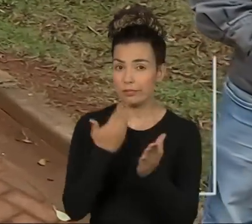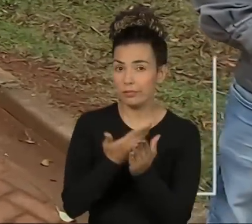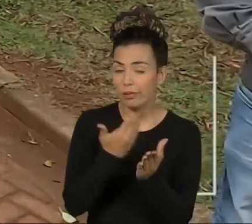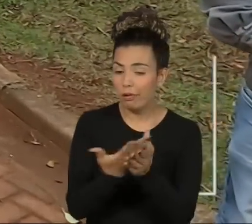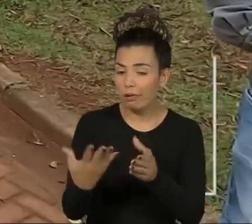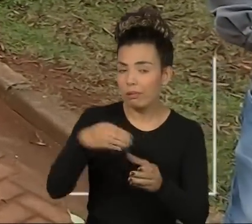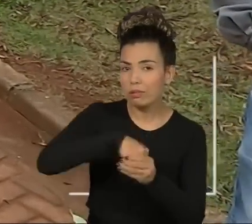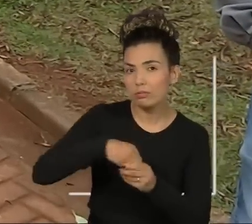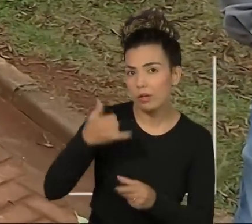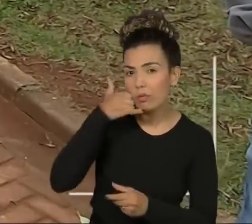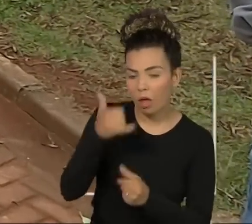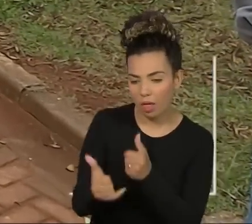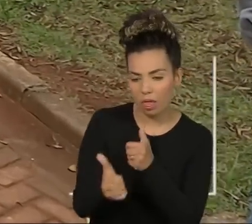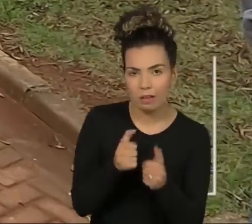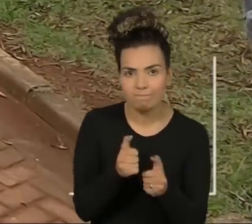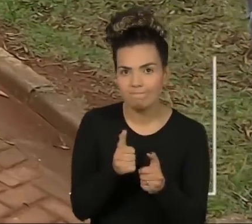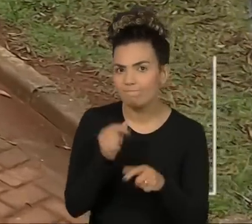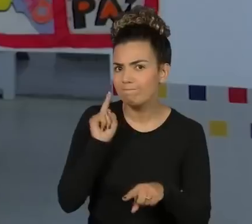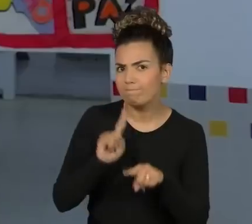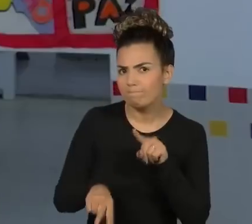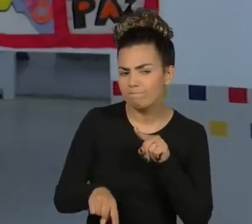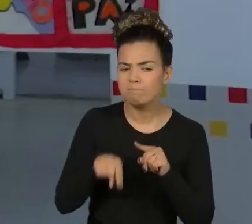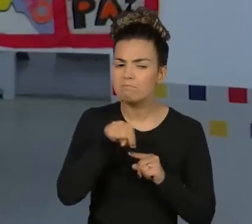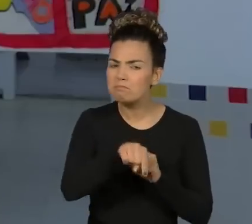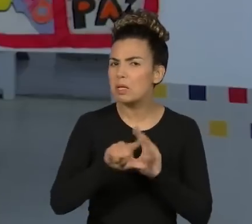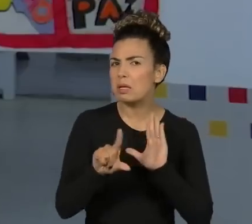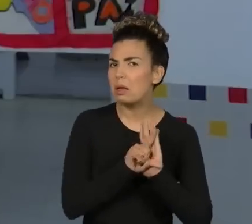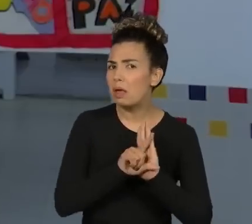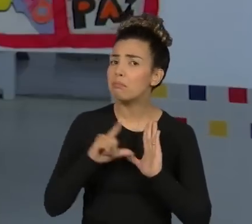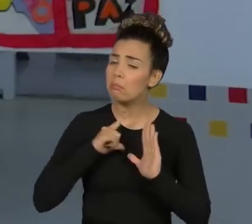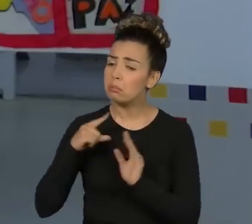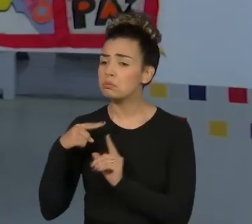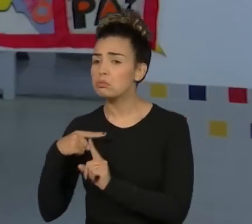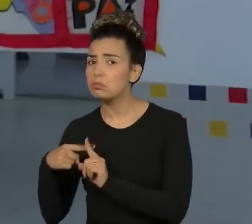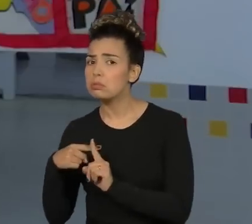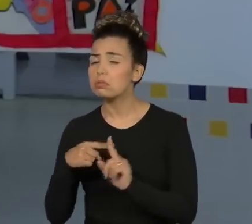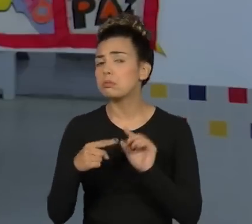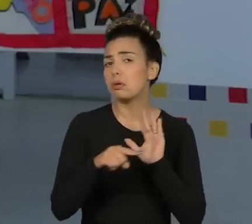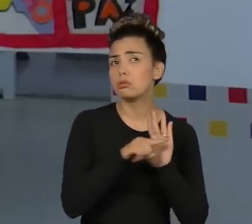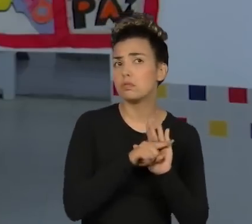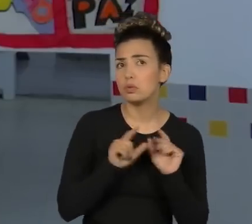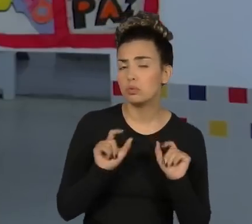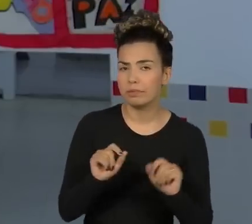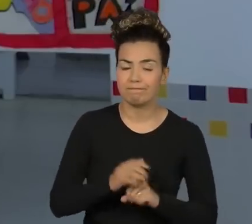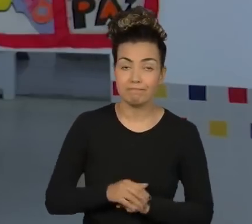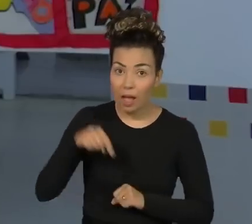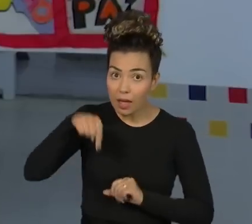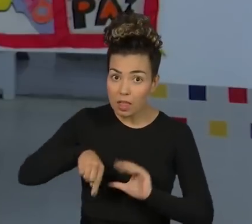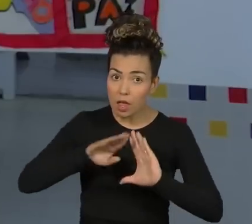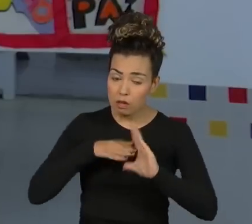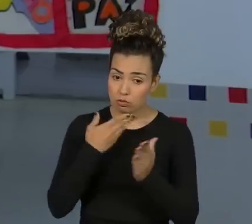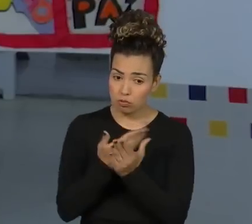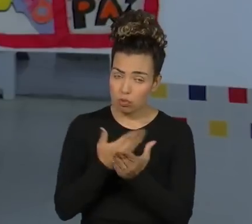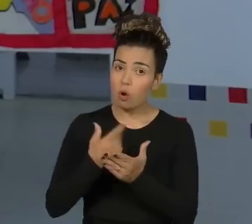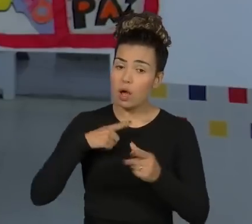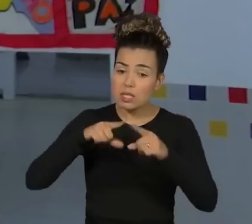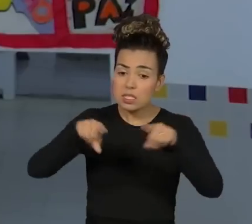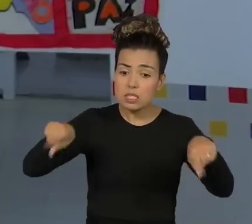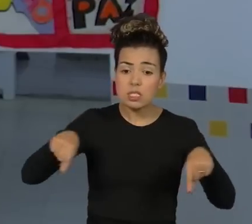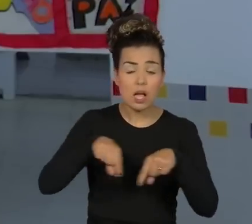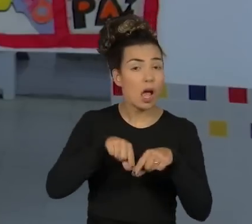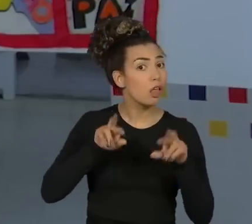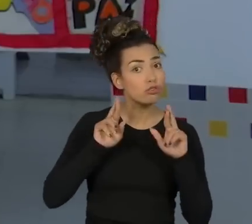sobre as consequências negativas e positivas dessa lei. Aqui na Campos Sales, as salas são diferentes. A gente estuda com um salão de